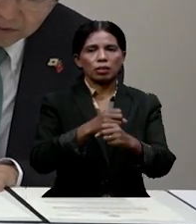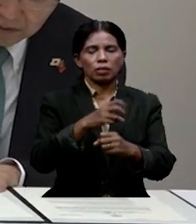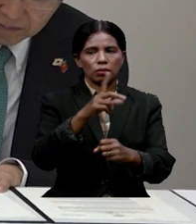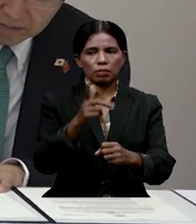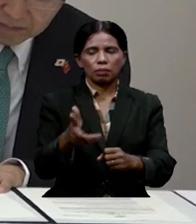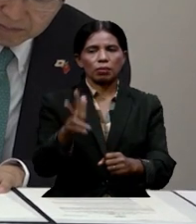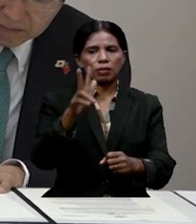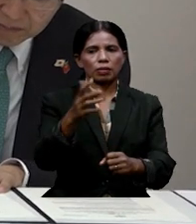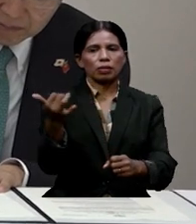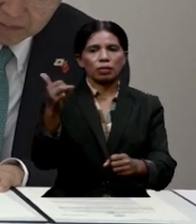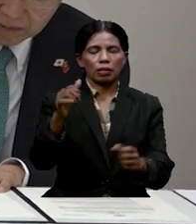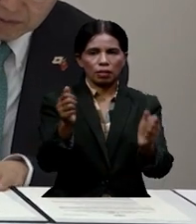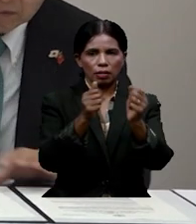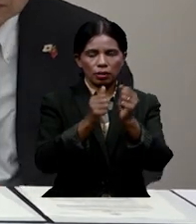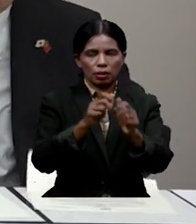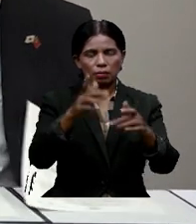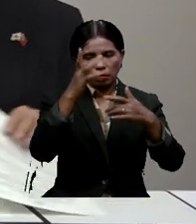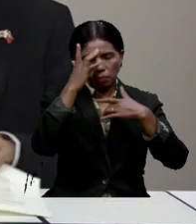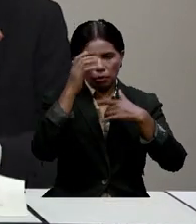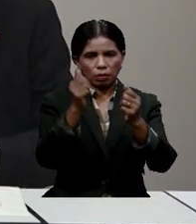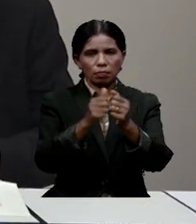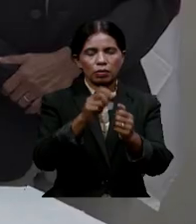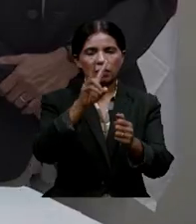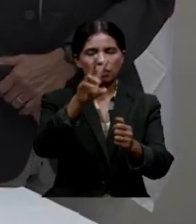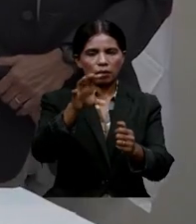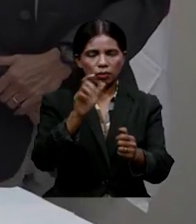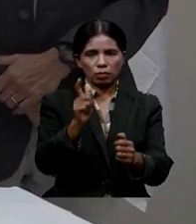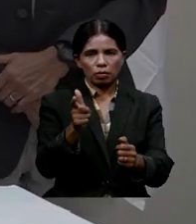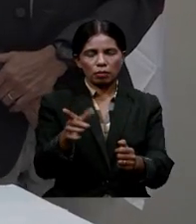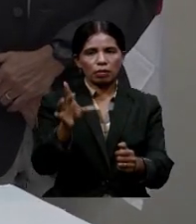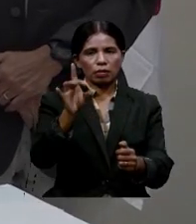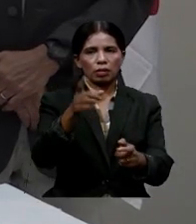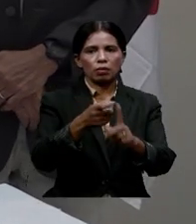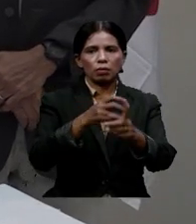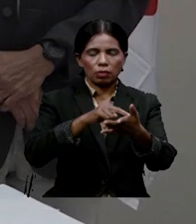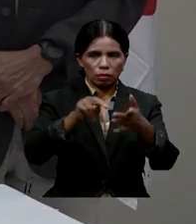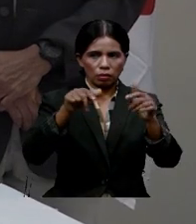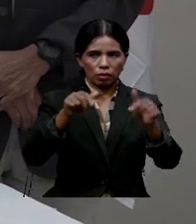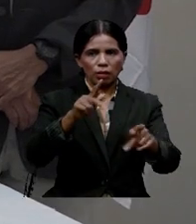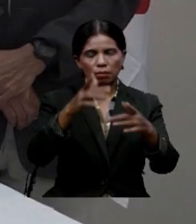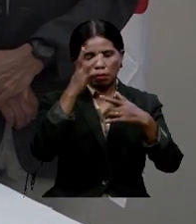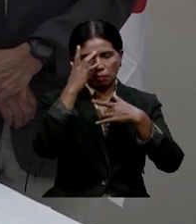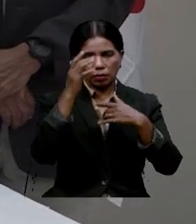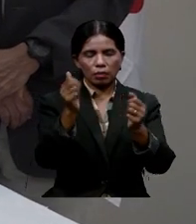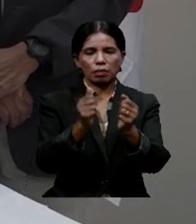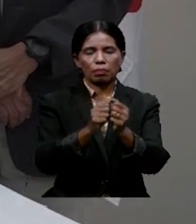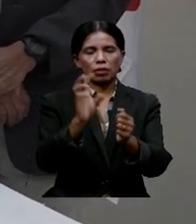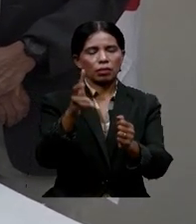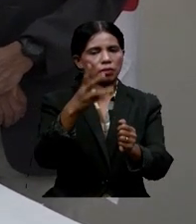tolu, sir akompanya ona paciente atus rua ronu lu resin walu, no husi numeru ne paciente san lu resin en